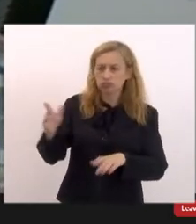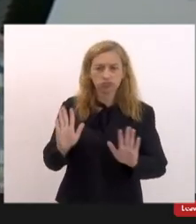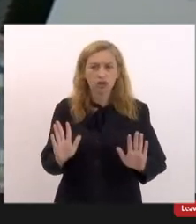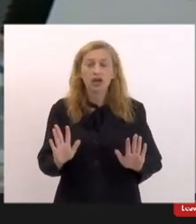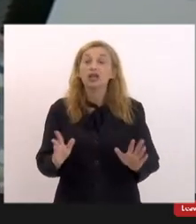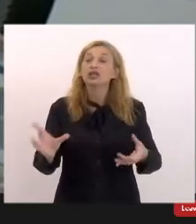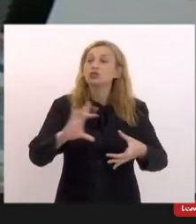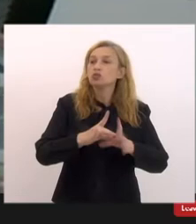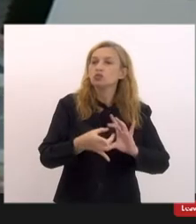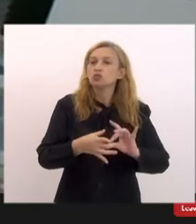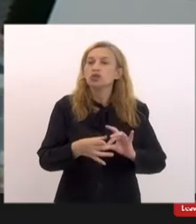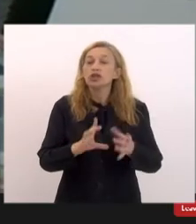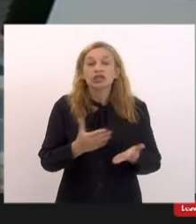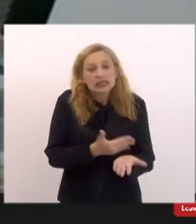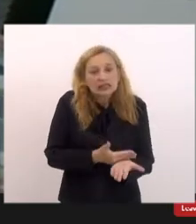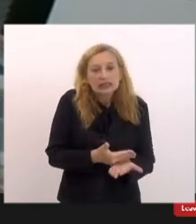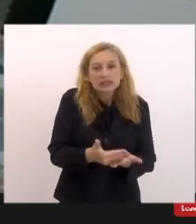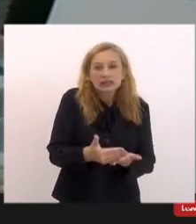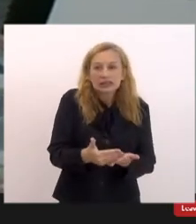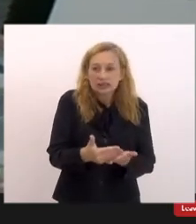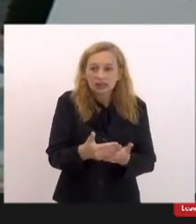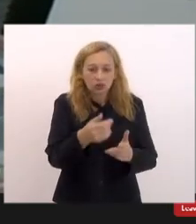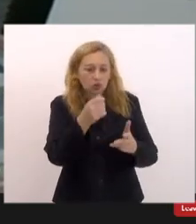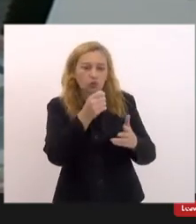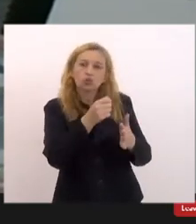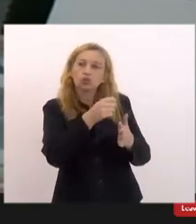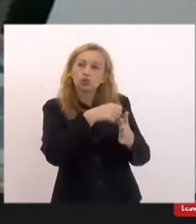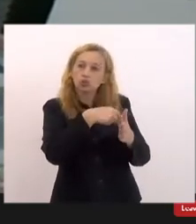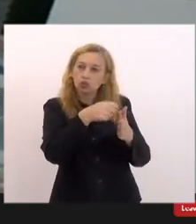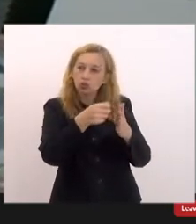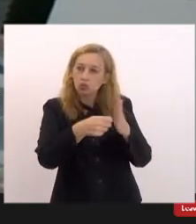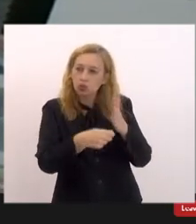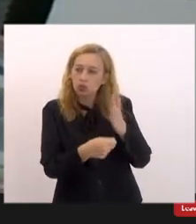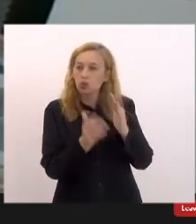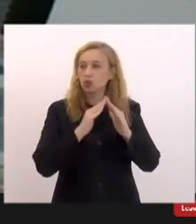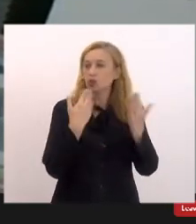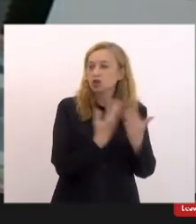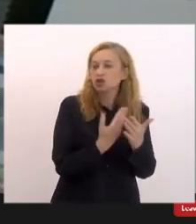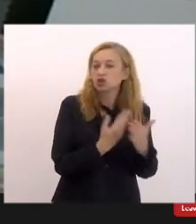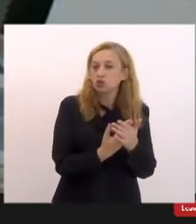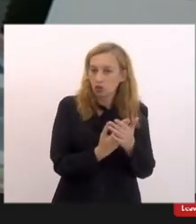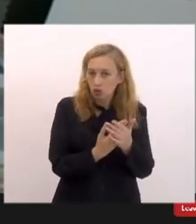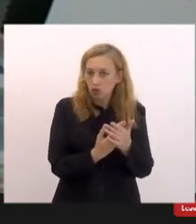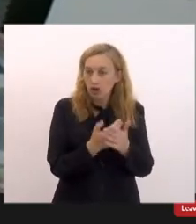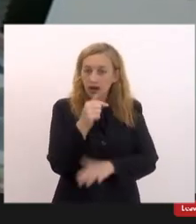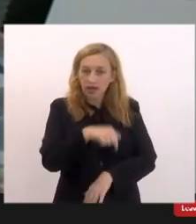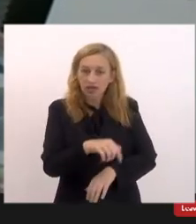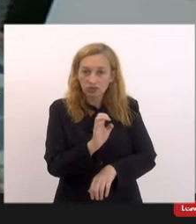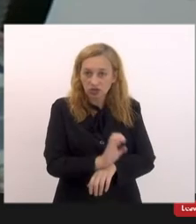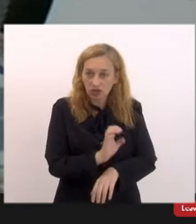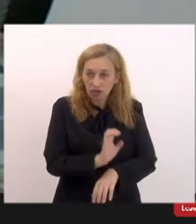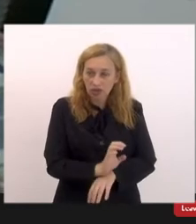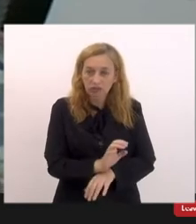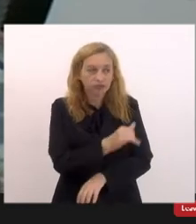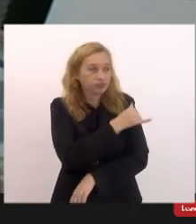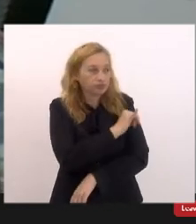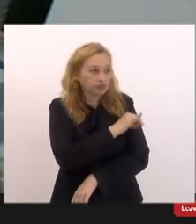gente inicia o calendário escolar, né, praticamente no país inteiro, aqui no estado, no município do Rio de